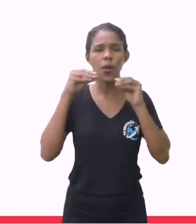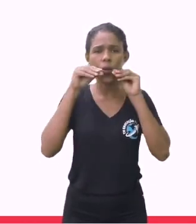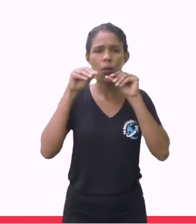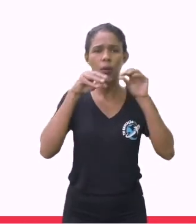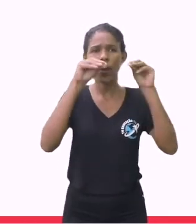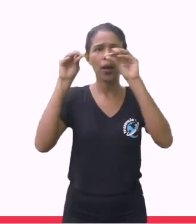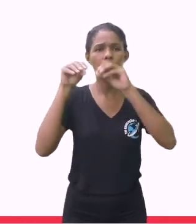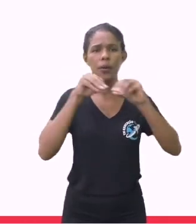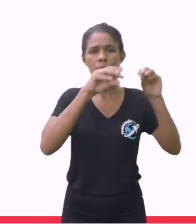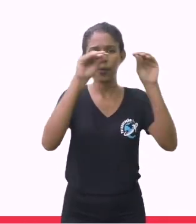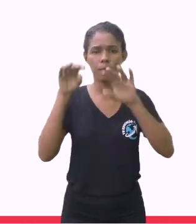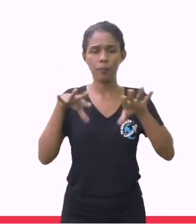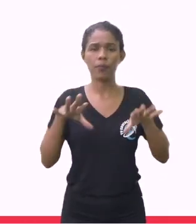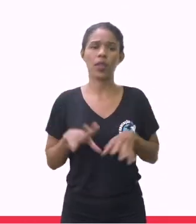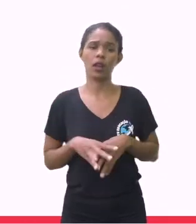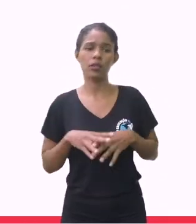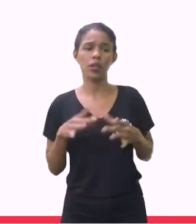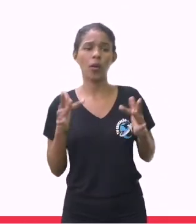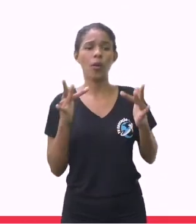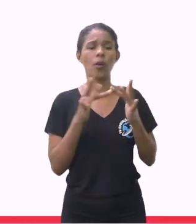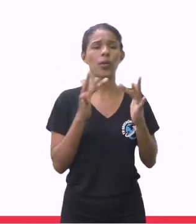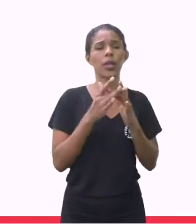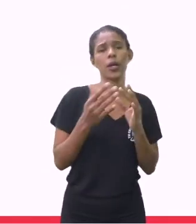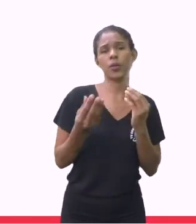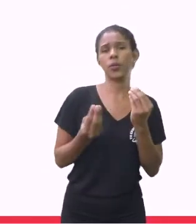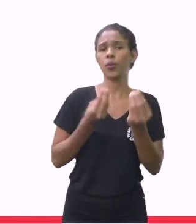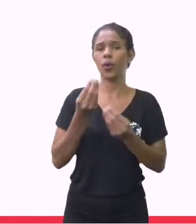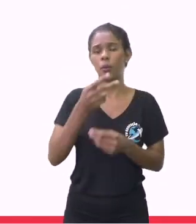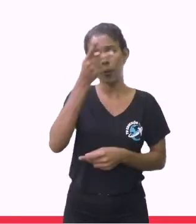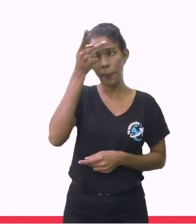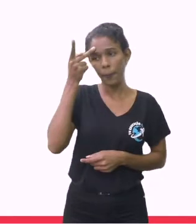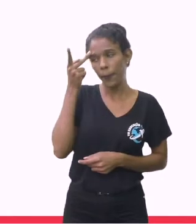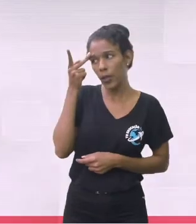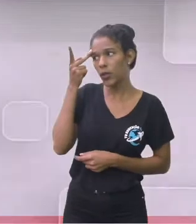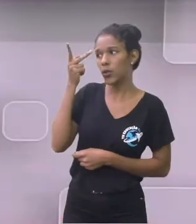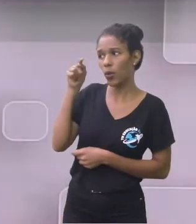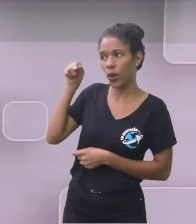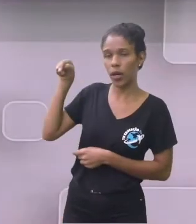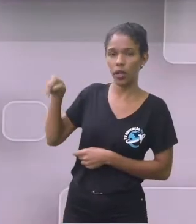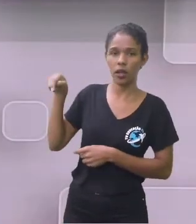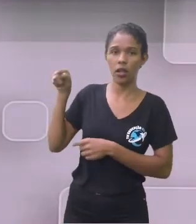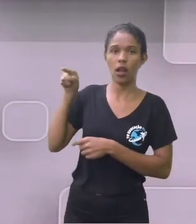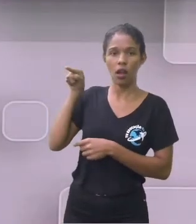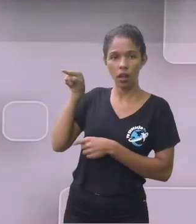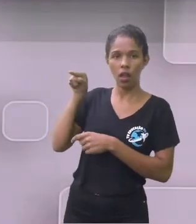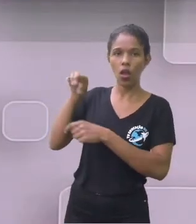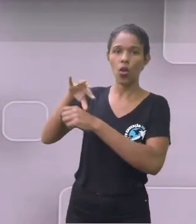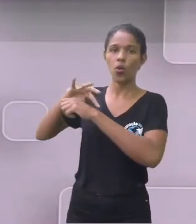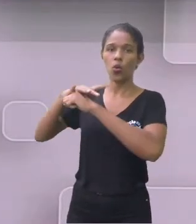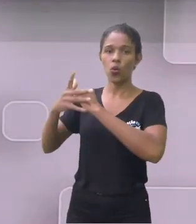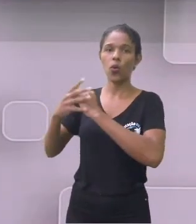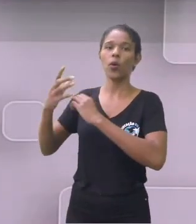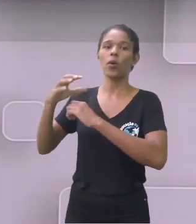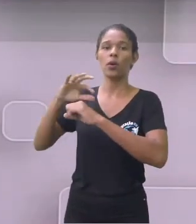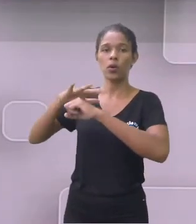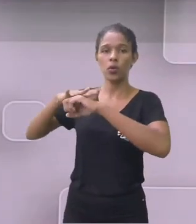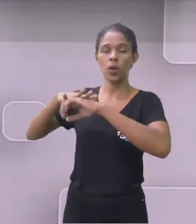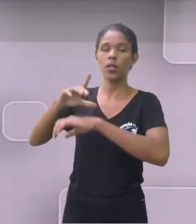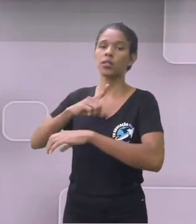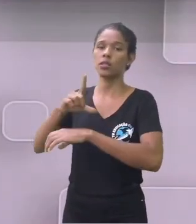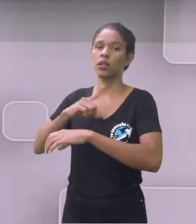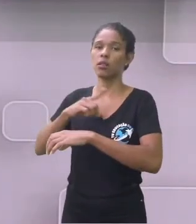pessoa infectada, por exemplo, durante um aperto de mão, seguido de toque nos olhos, nariz ou boca, ou com